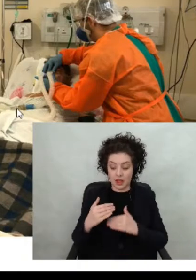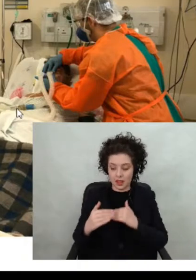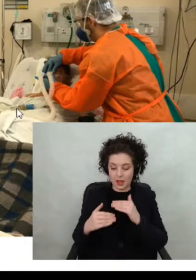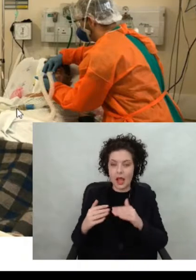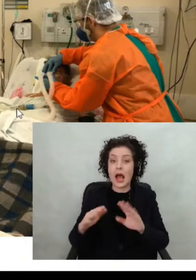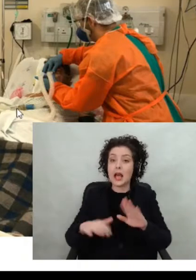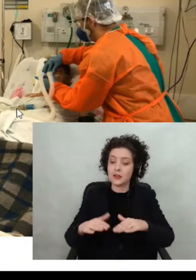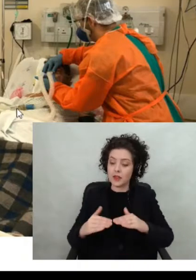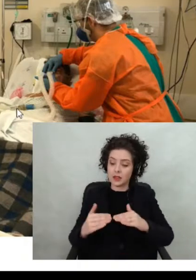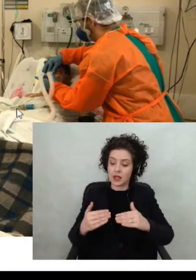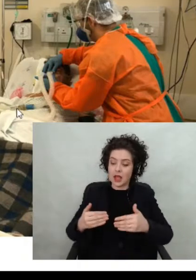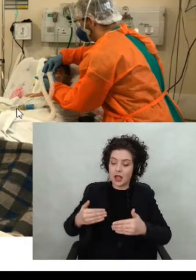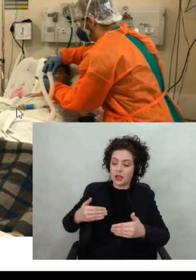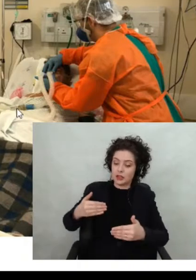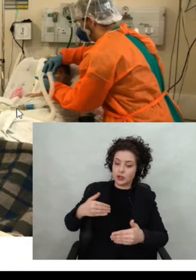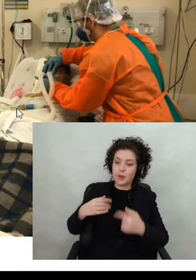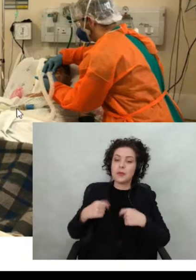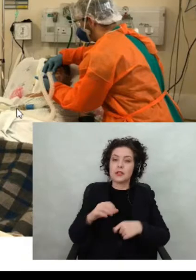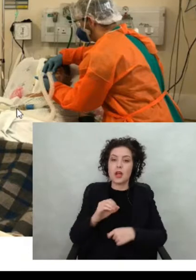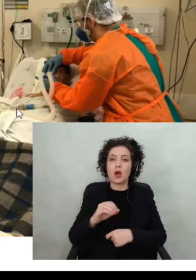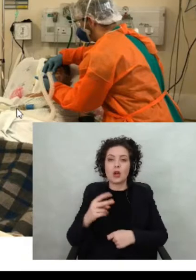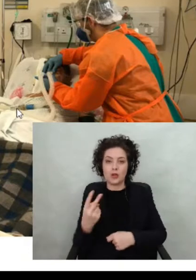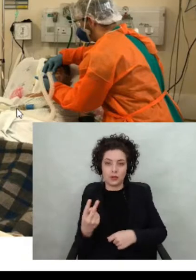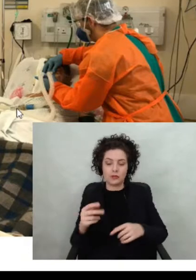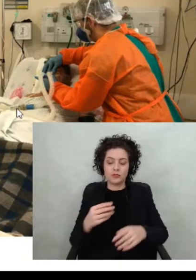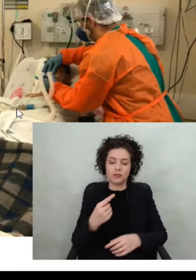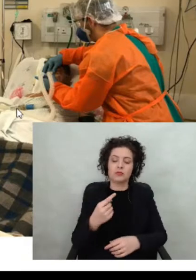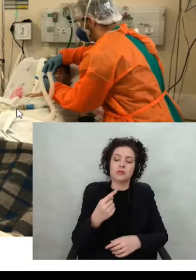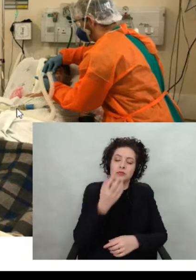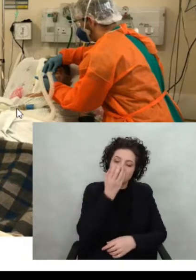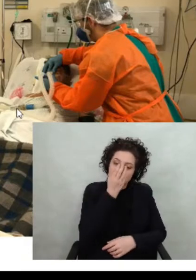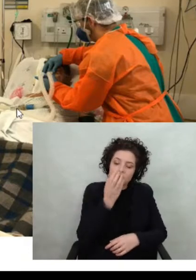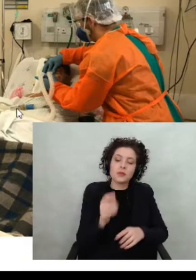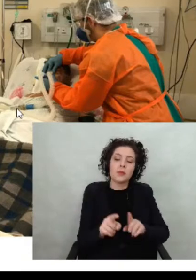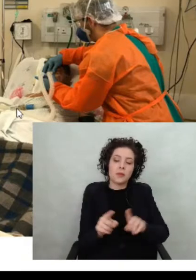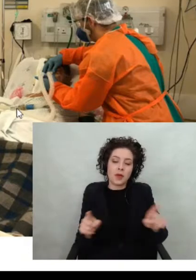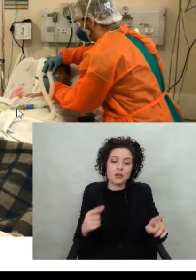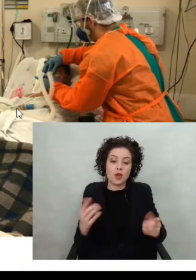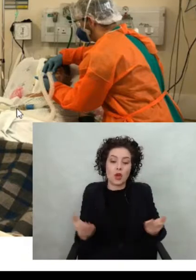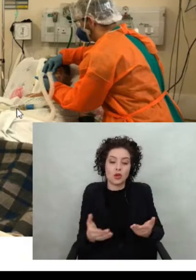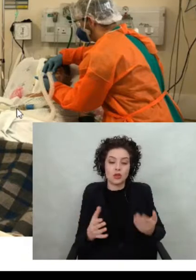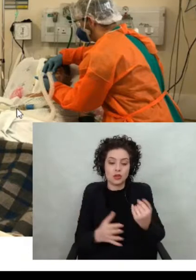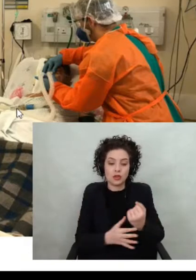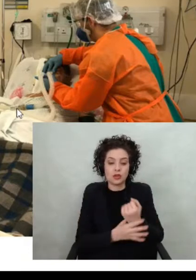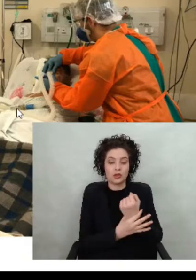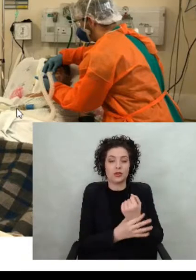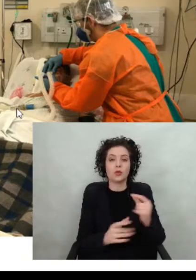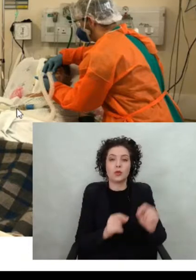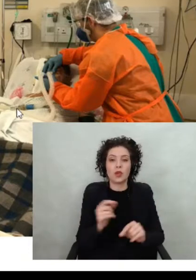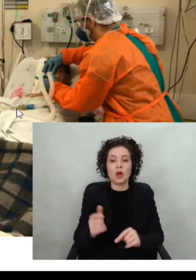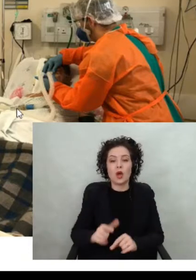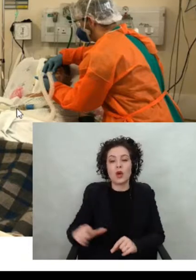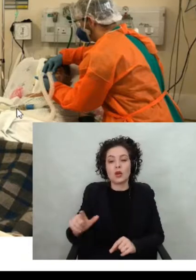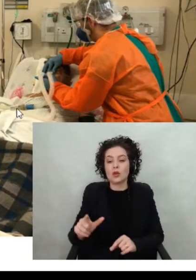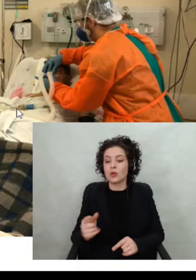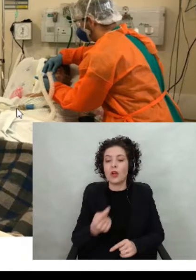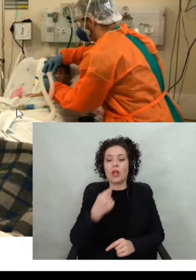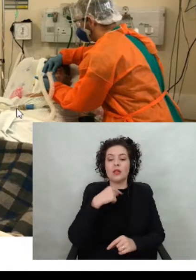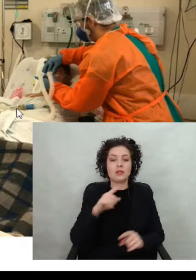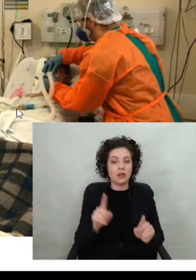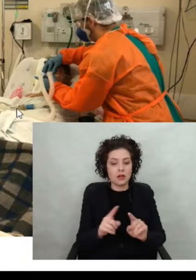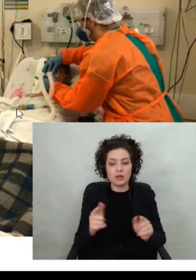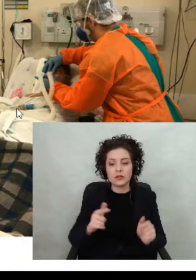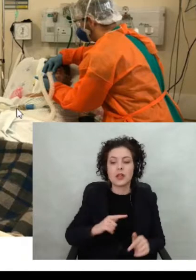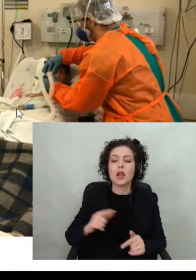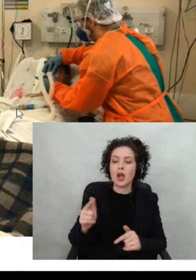de oxigênio, claro, mas hoje nós temos segurança para utilizar suporte não invasivo, tanto com